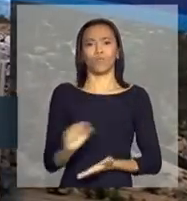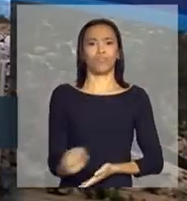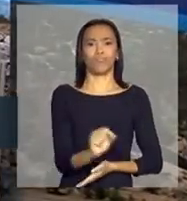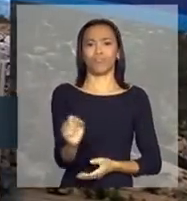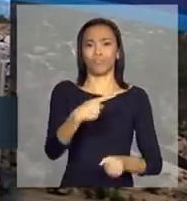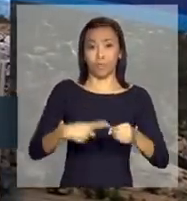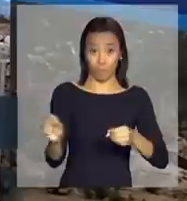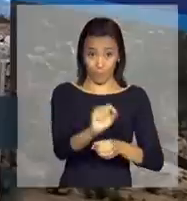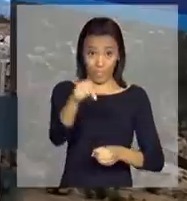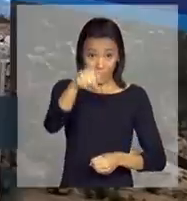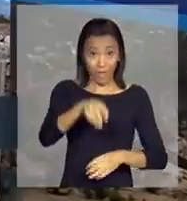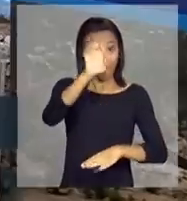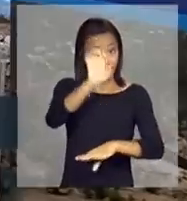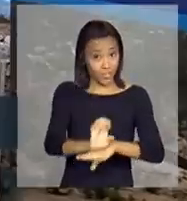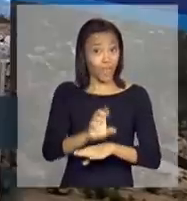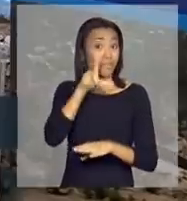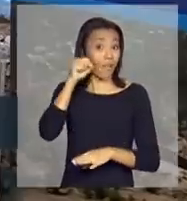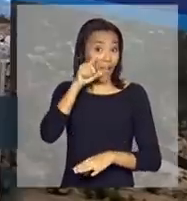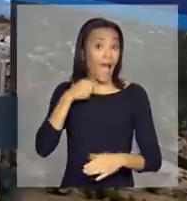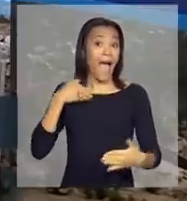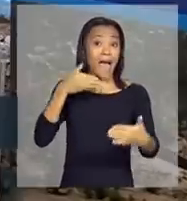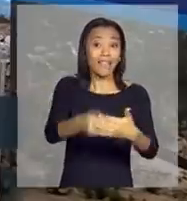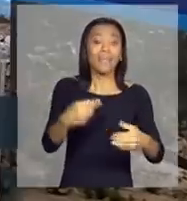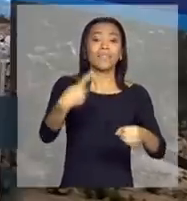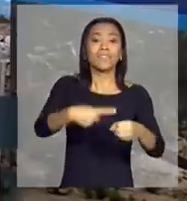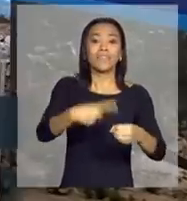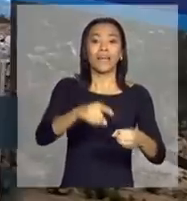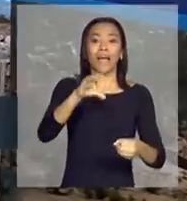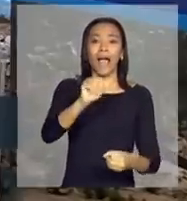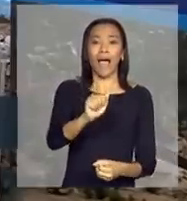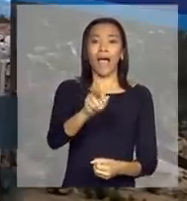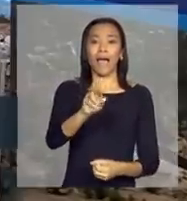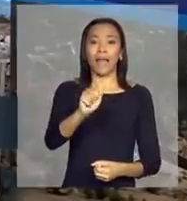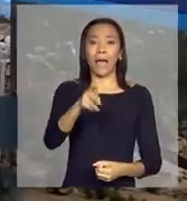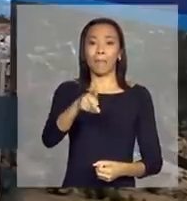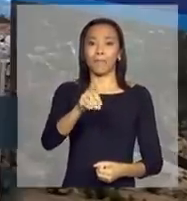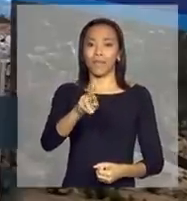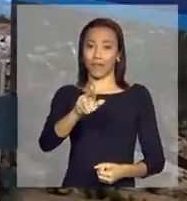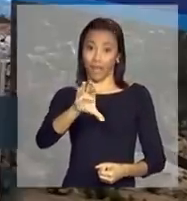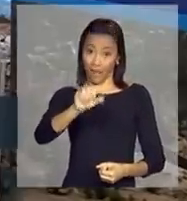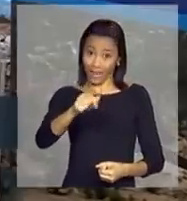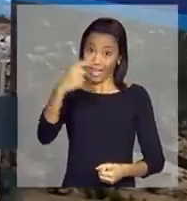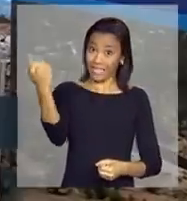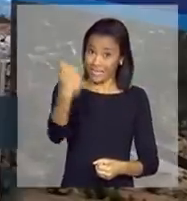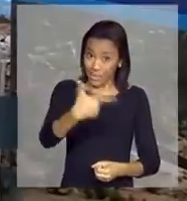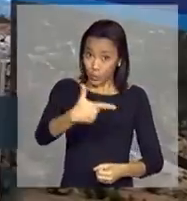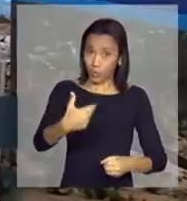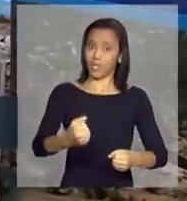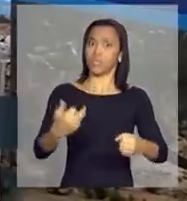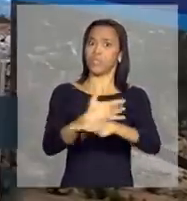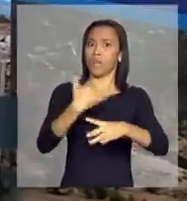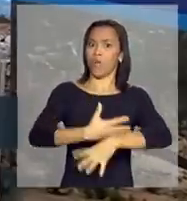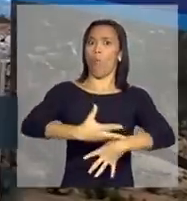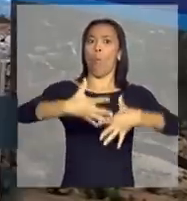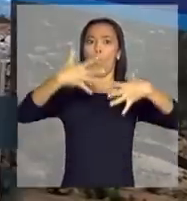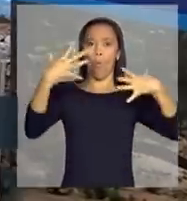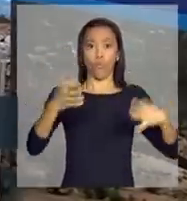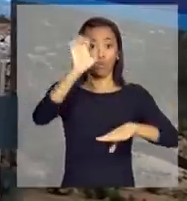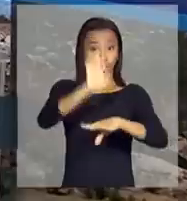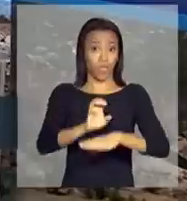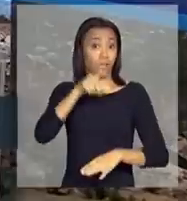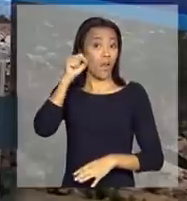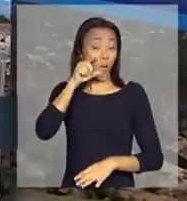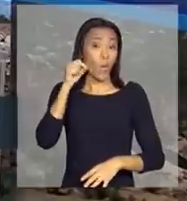do Agreste Alagoano até Arapiraca, que é a segunda maior cidade do estado de Alagoas. A expectativa é